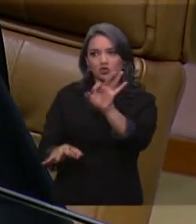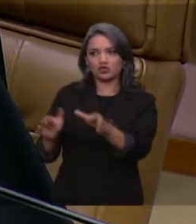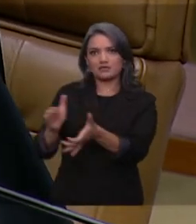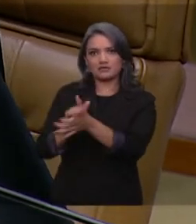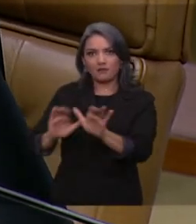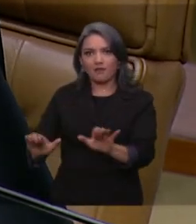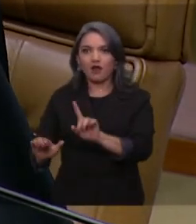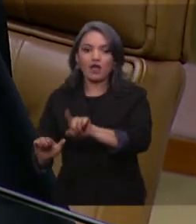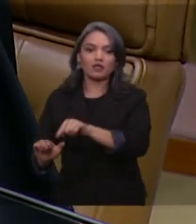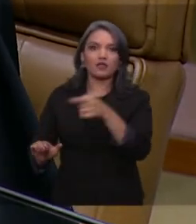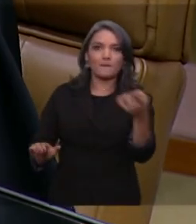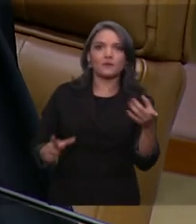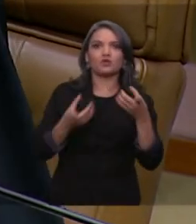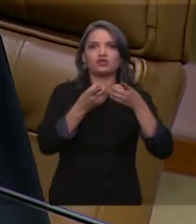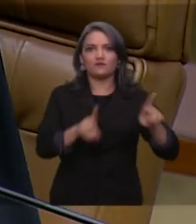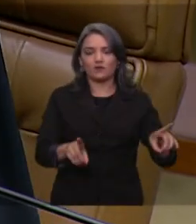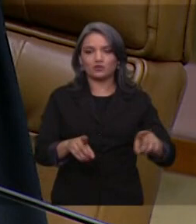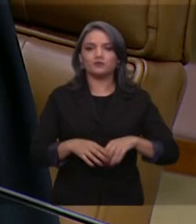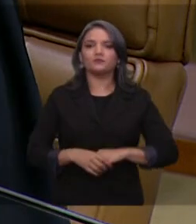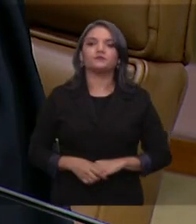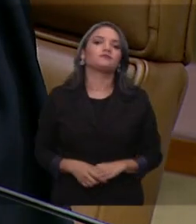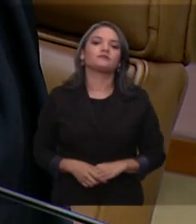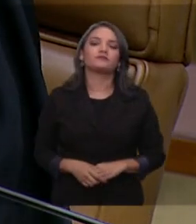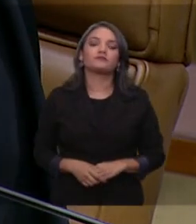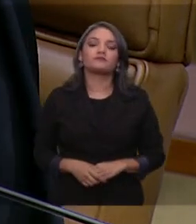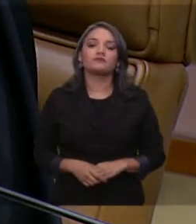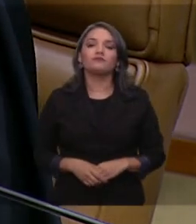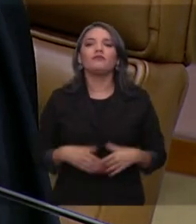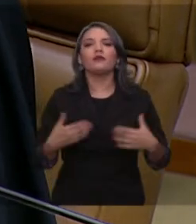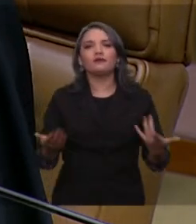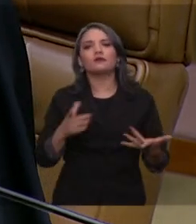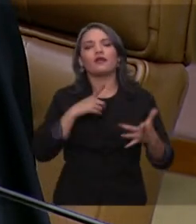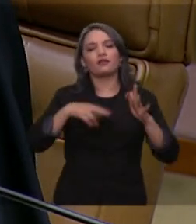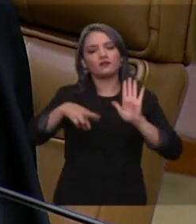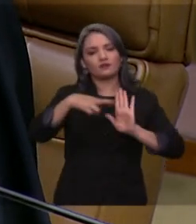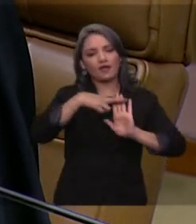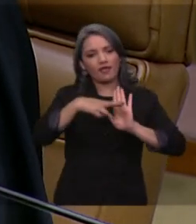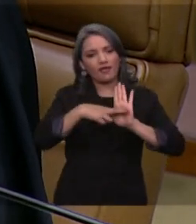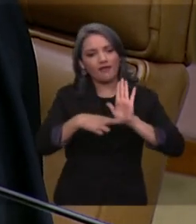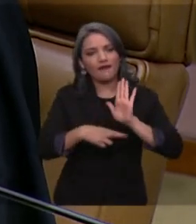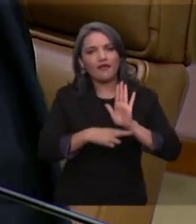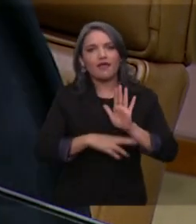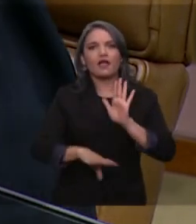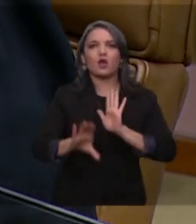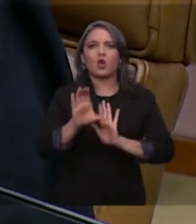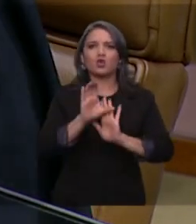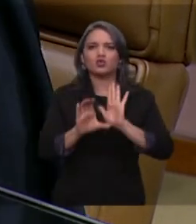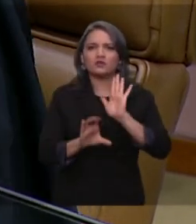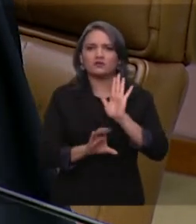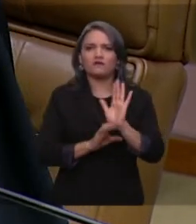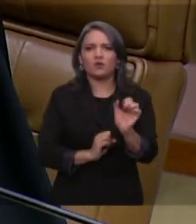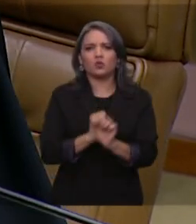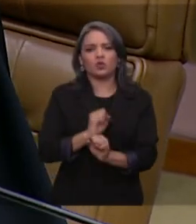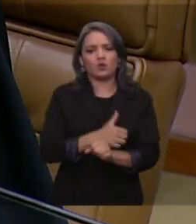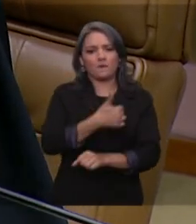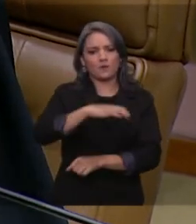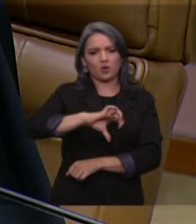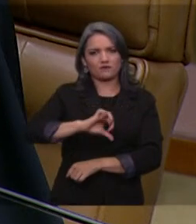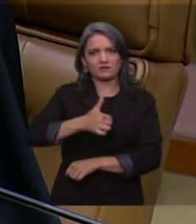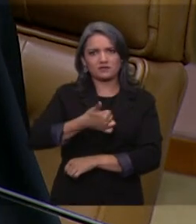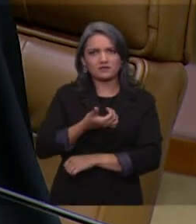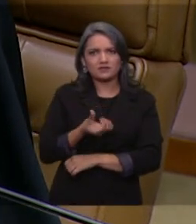no Brasil, e veio com toda uma regulamentação pelo Código Civil de 1916, a